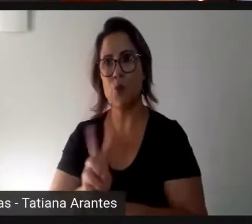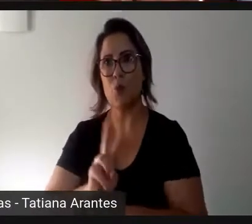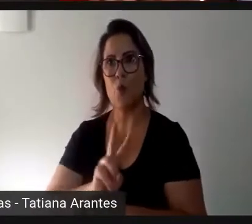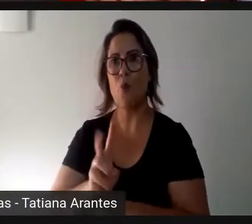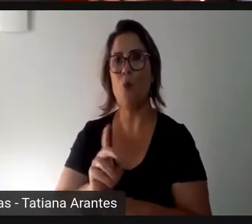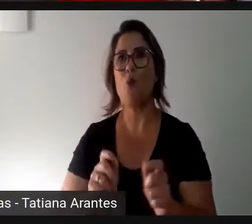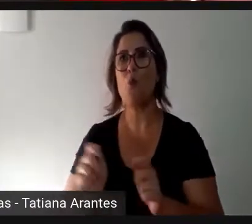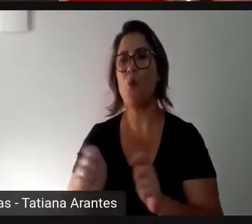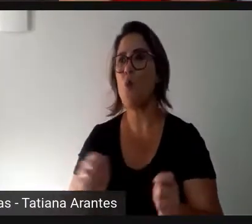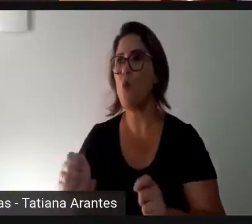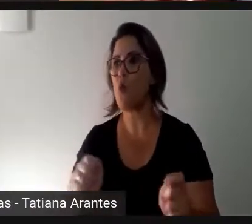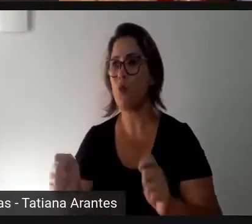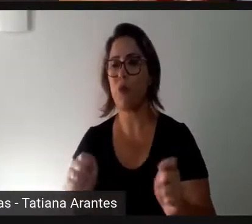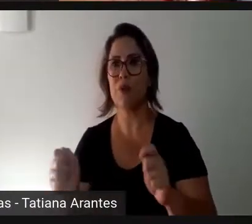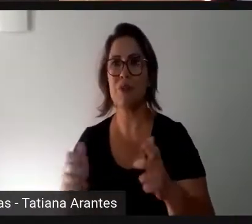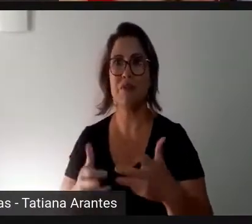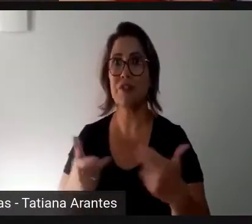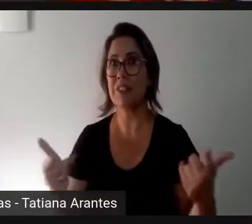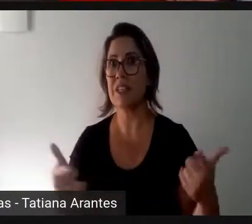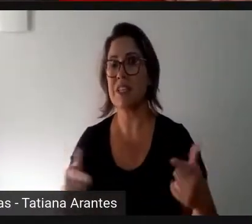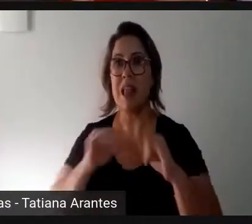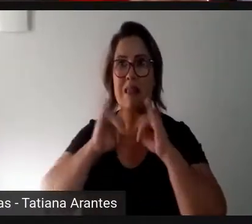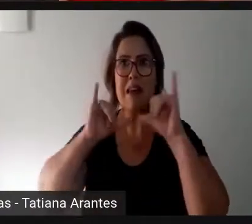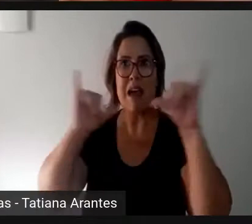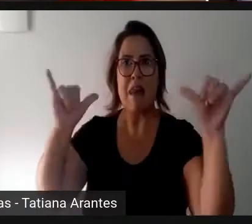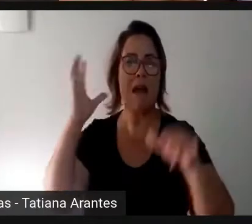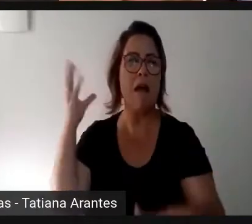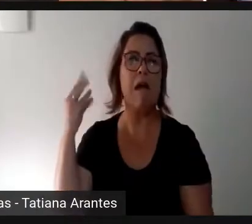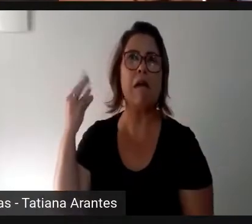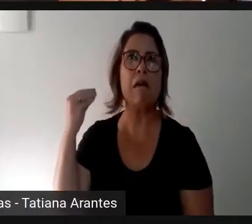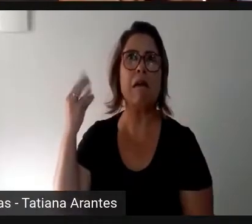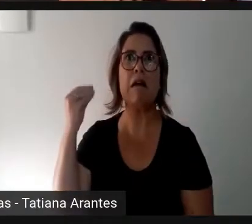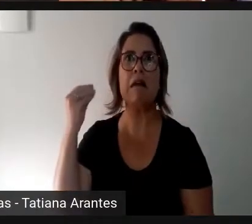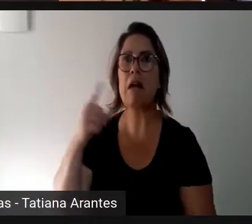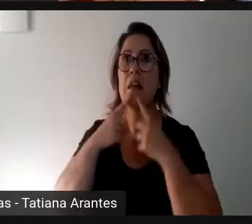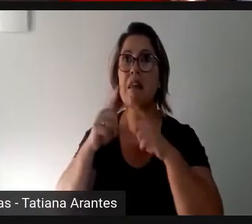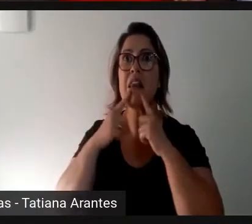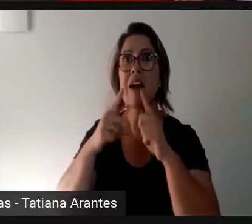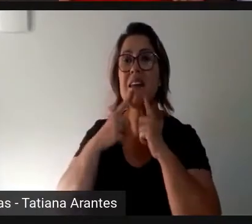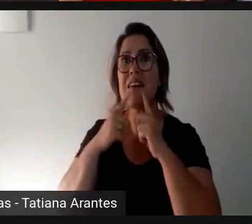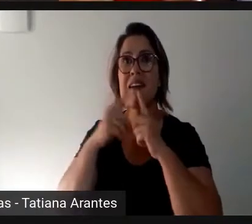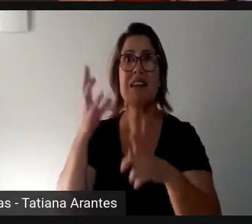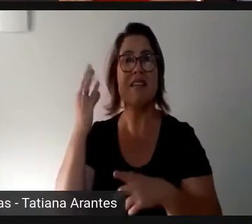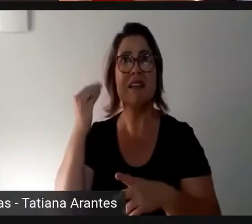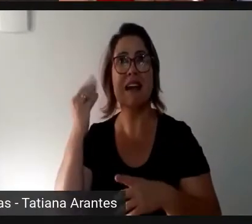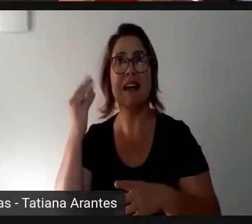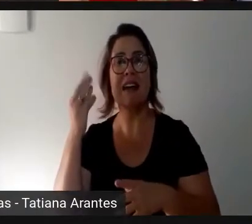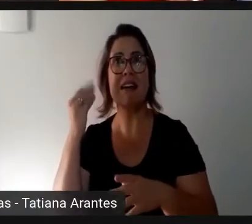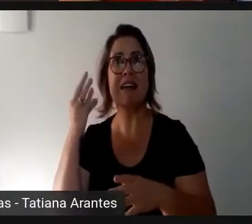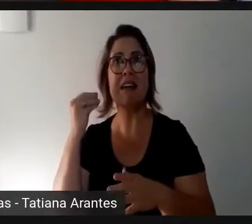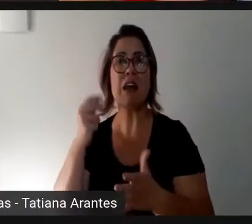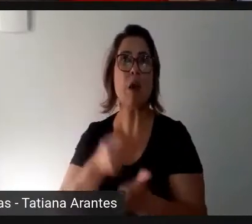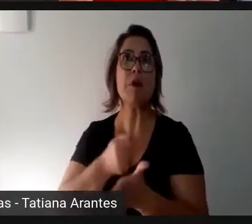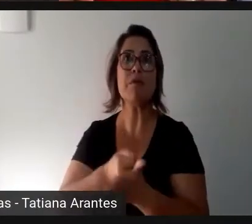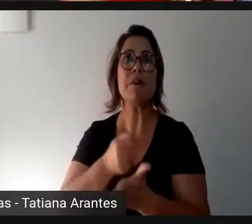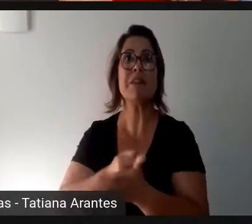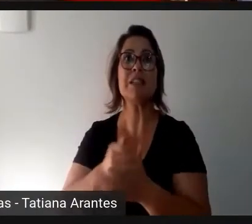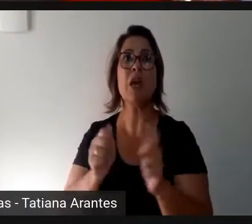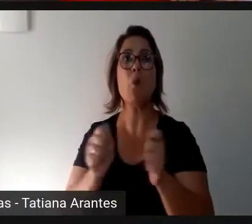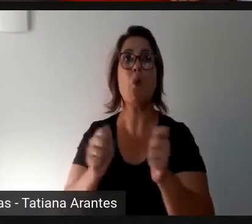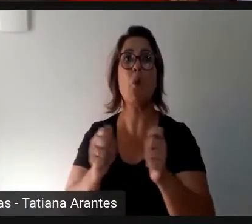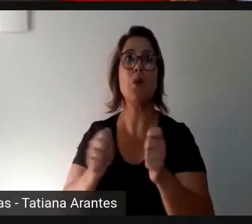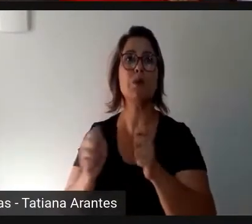de coisa, colocando o povo doido, eu estou enchendo o saco ali dos servidores da Câmara, exigindo um monte de controle. E qual é